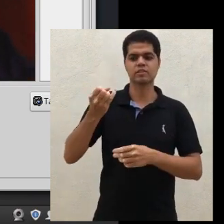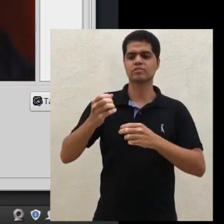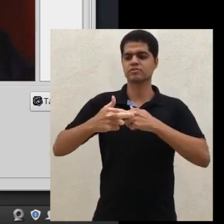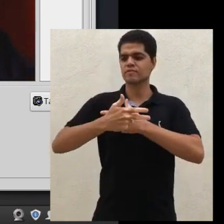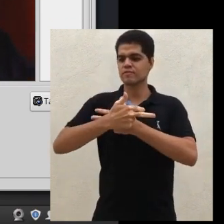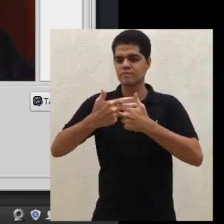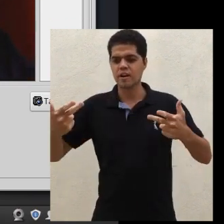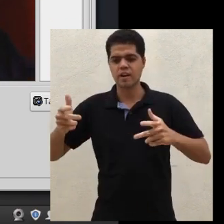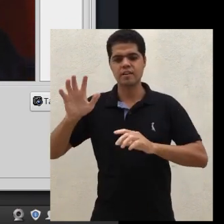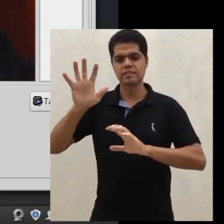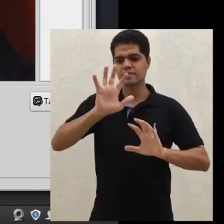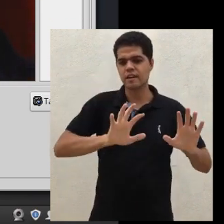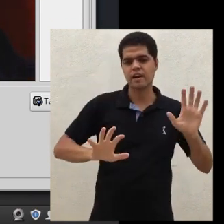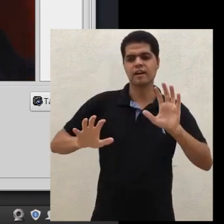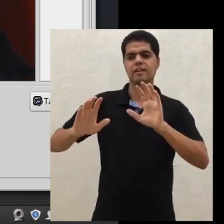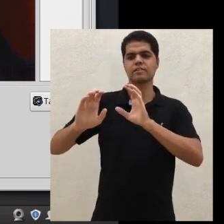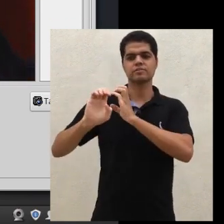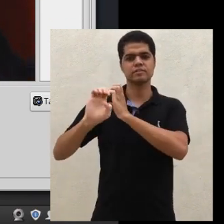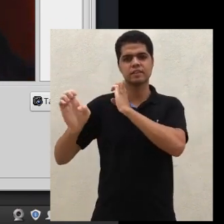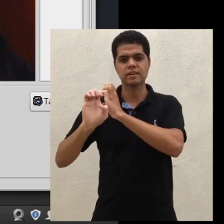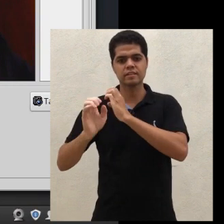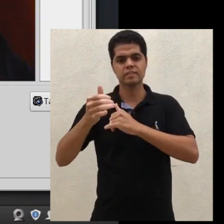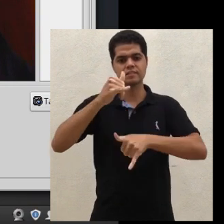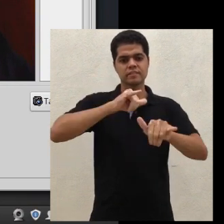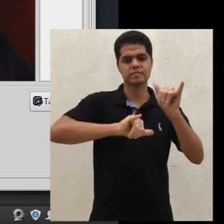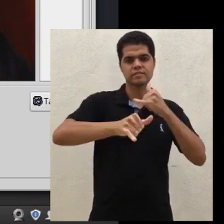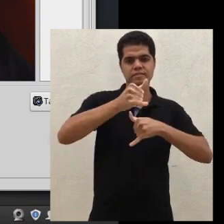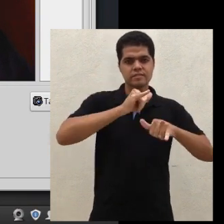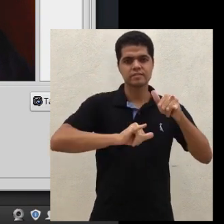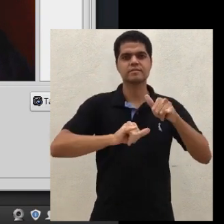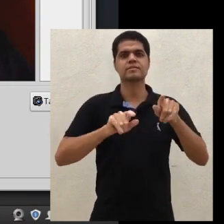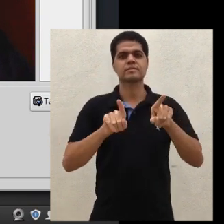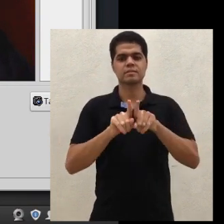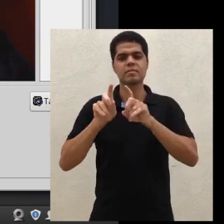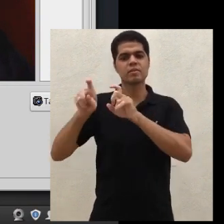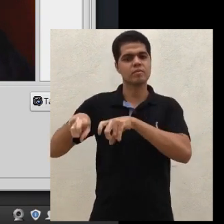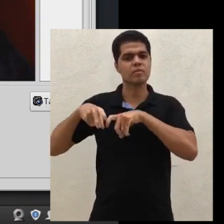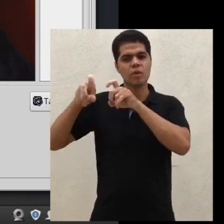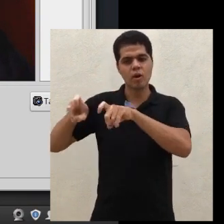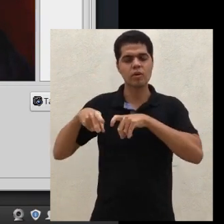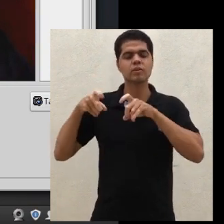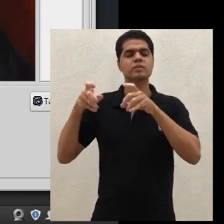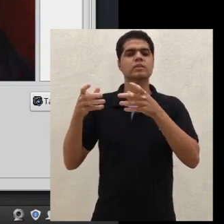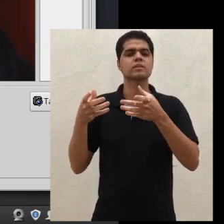tem aí áreas de engenharia, de química, de agronomia, que